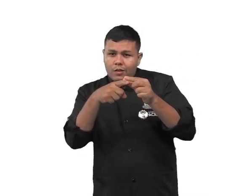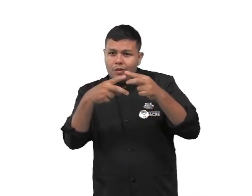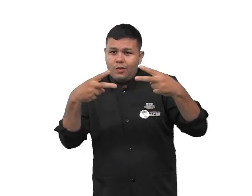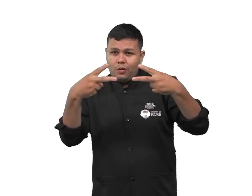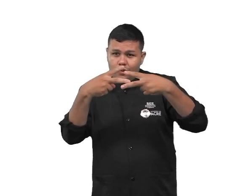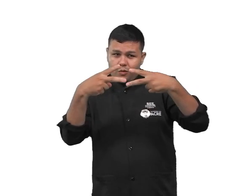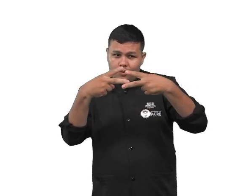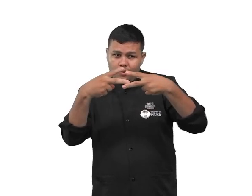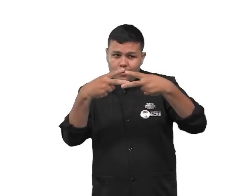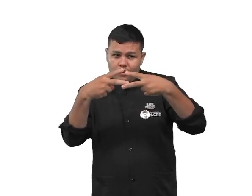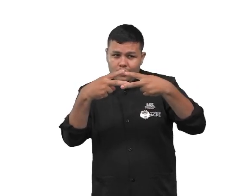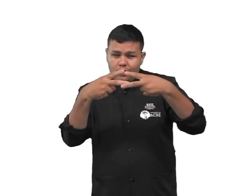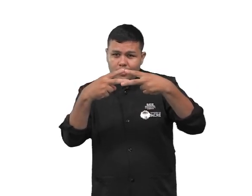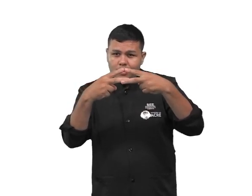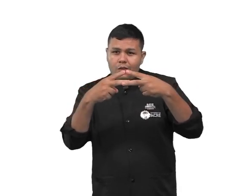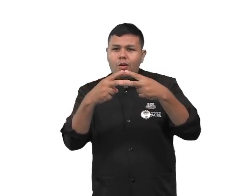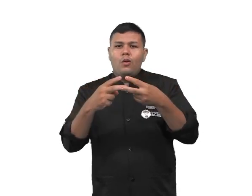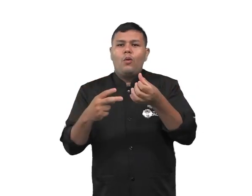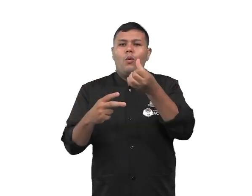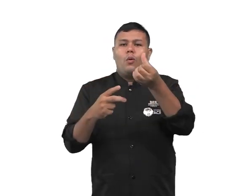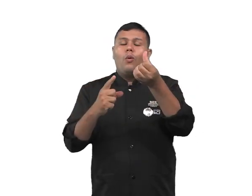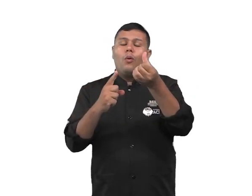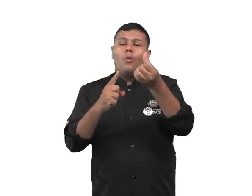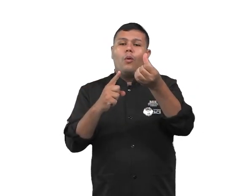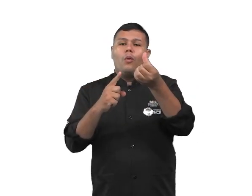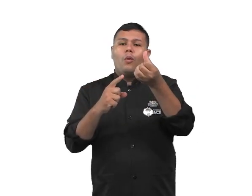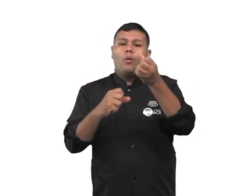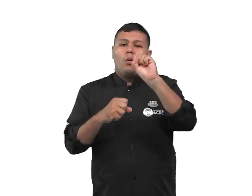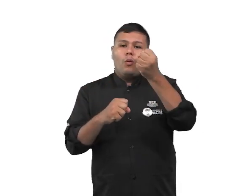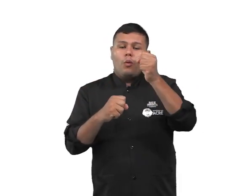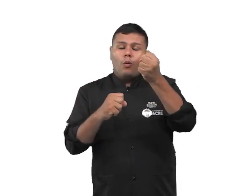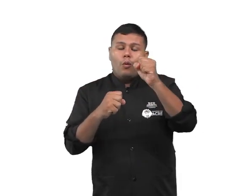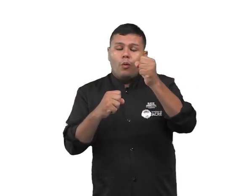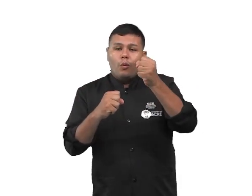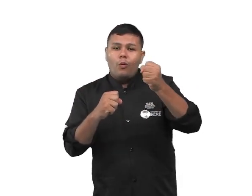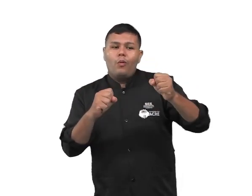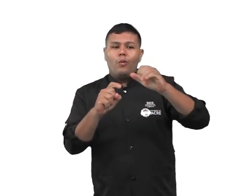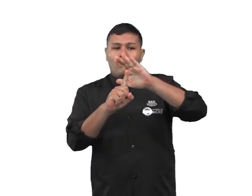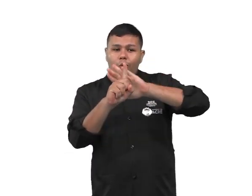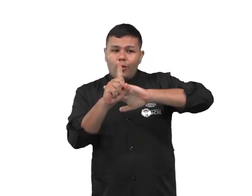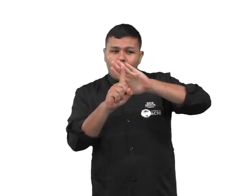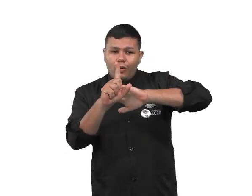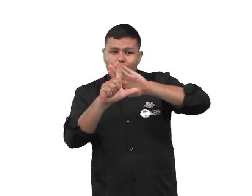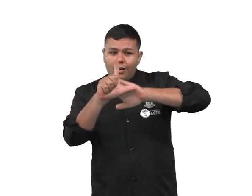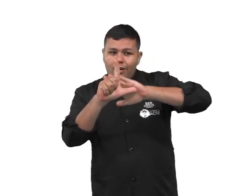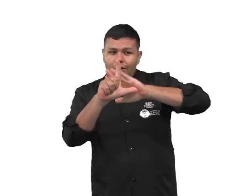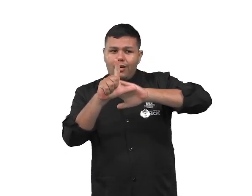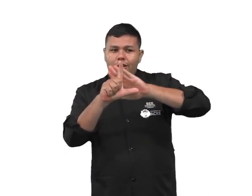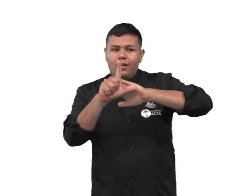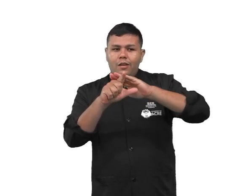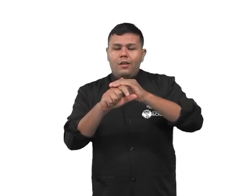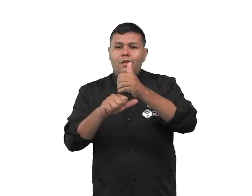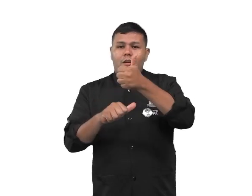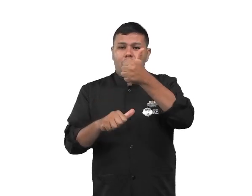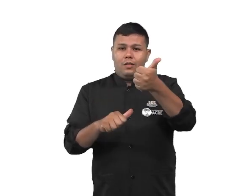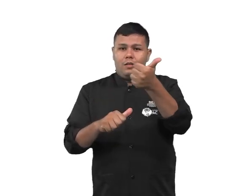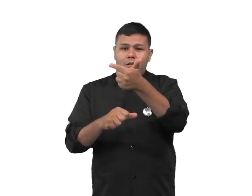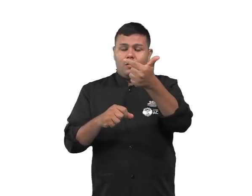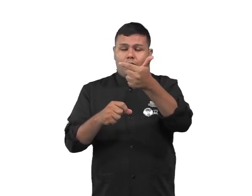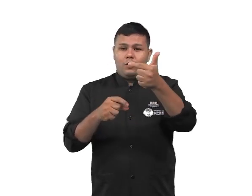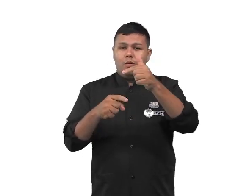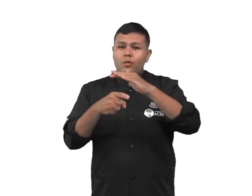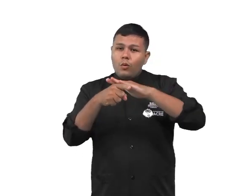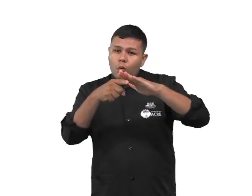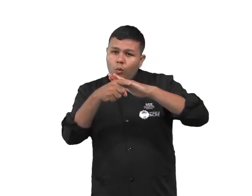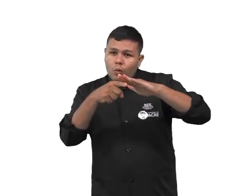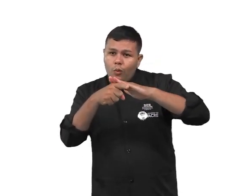octaedro, a gente tem 8 faces, octa, né? Já tá dando uma dica aí, 12 arestas e 6 faces. Em